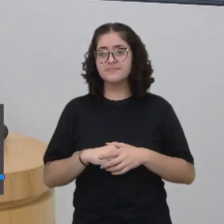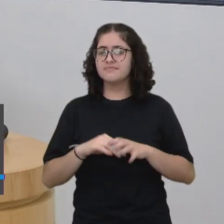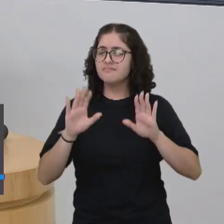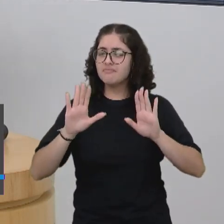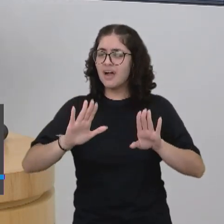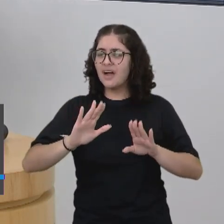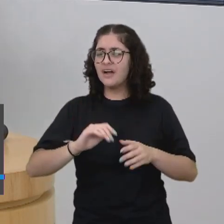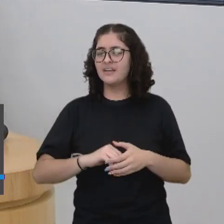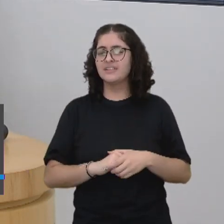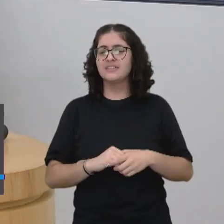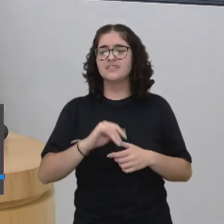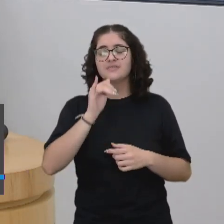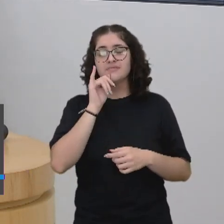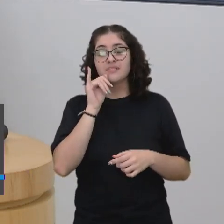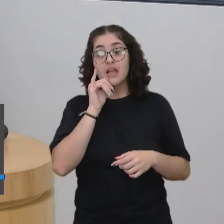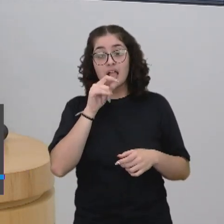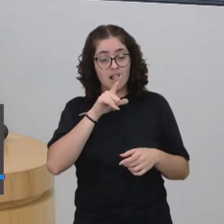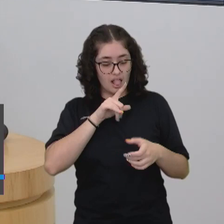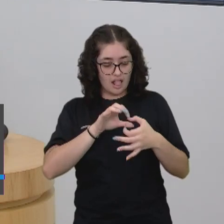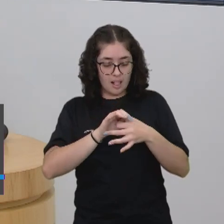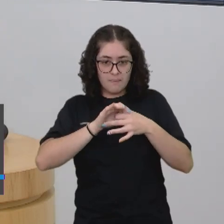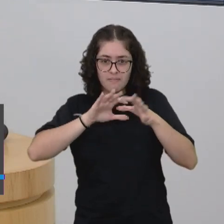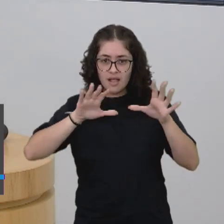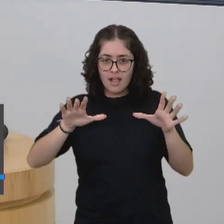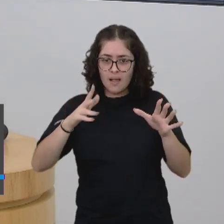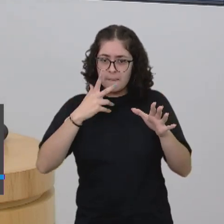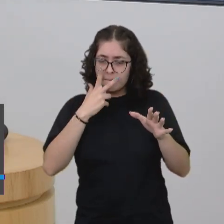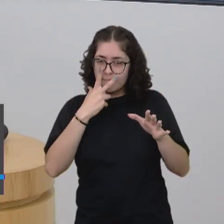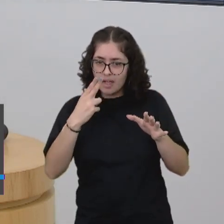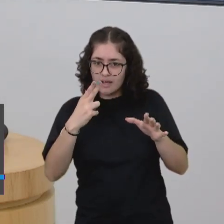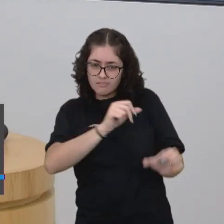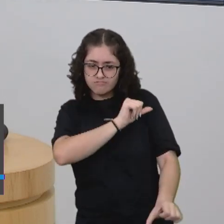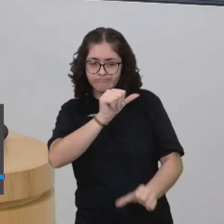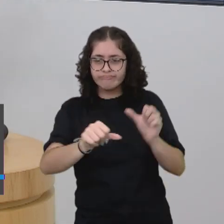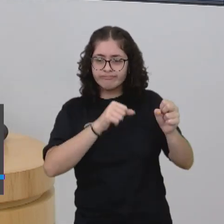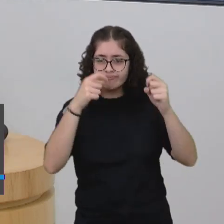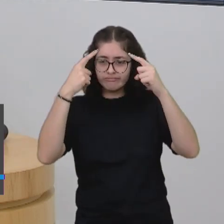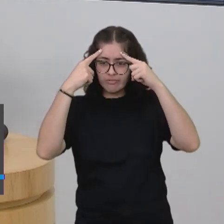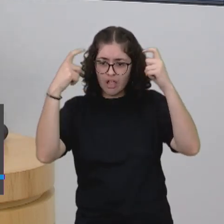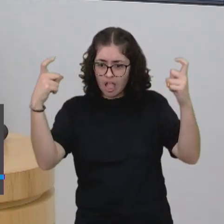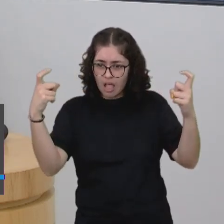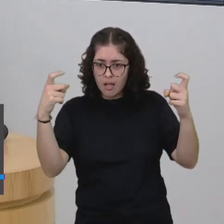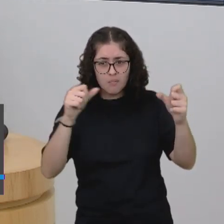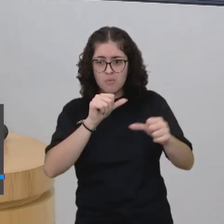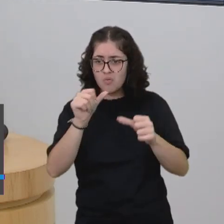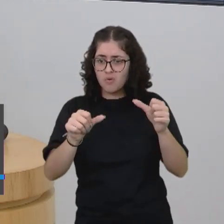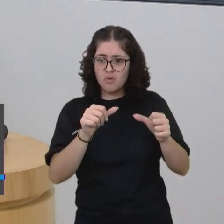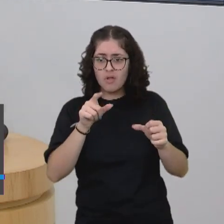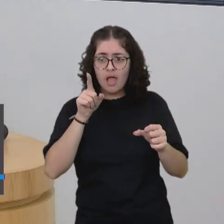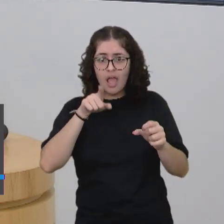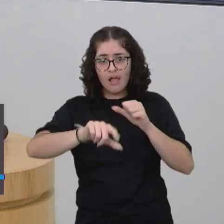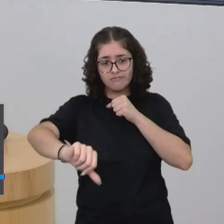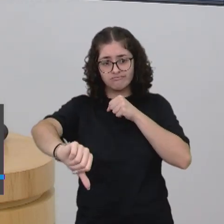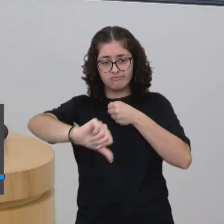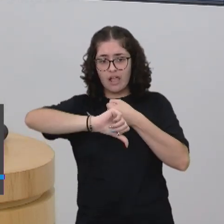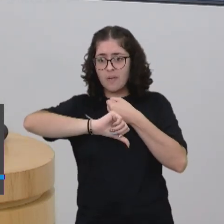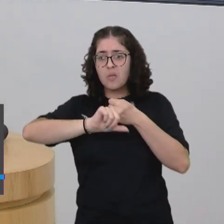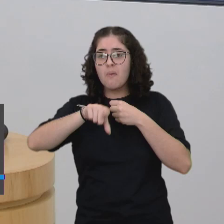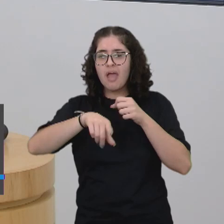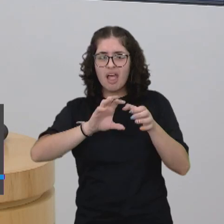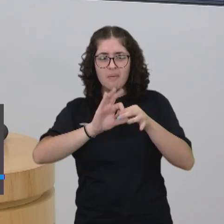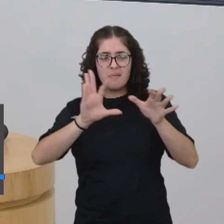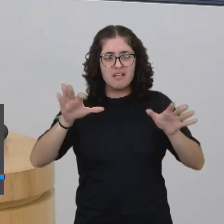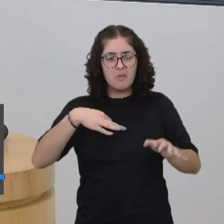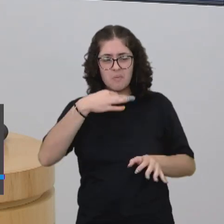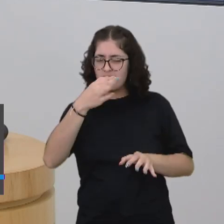é, quando essa liberdade passa a ser violência, ela deixa de ser expressão e ela passa a ser crime. Entendeu?